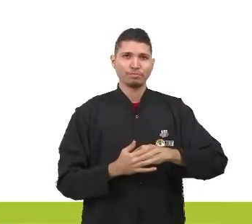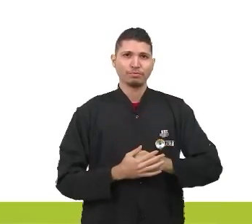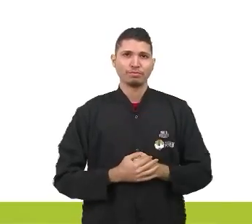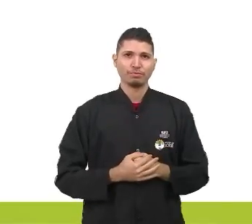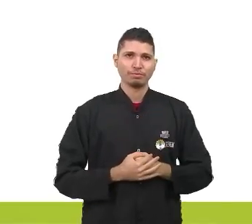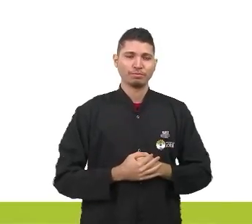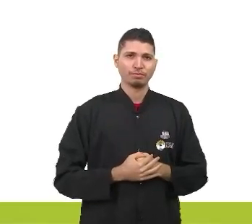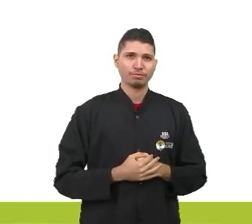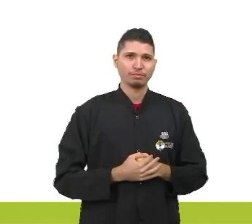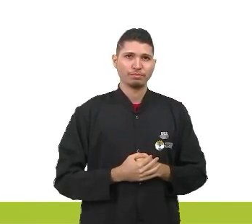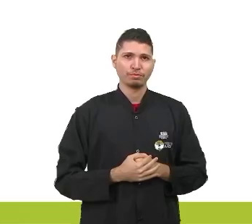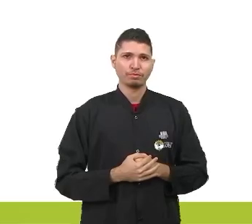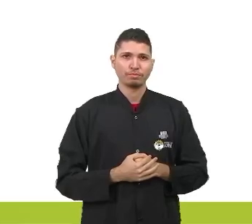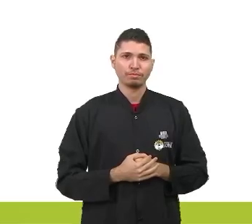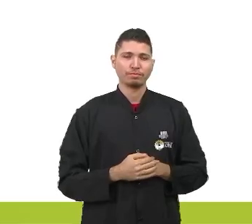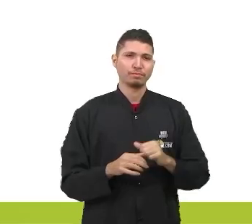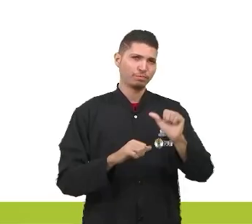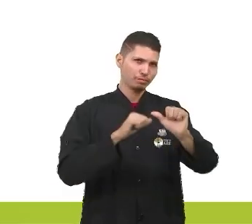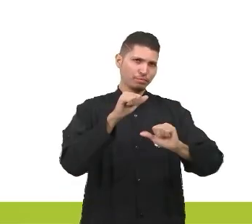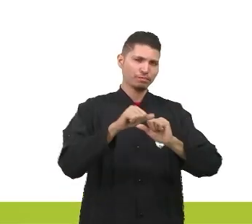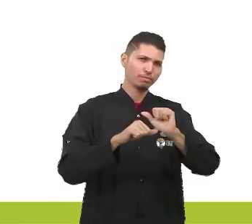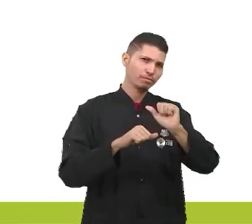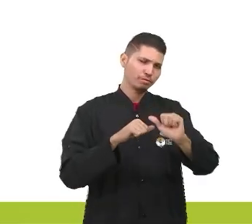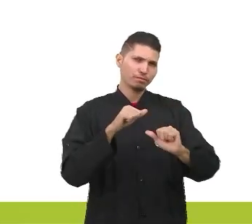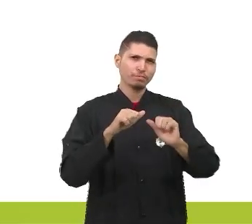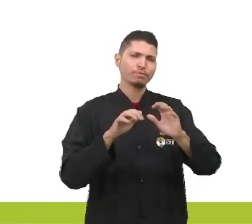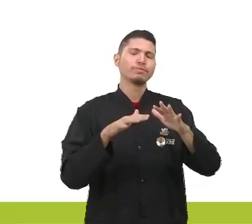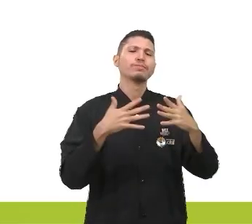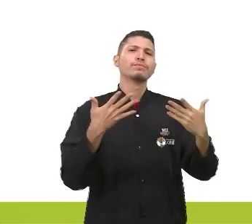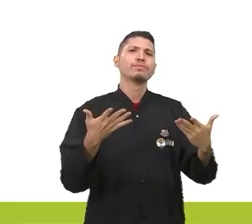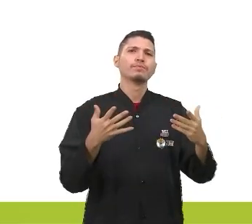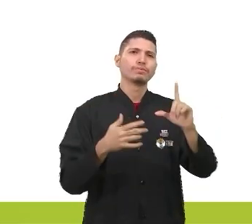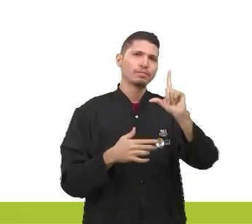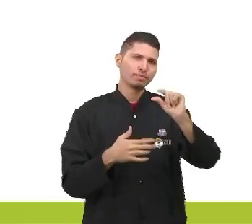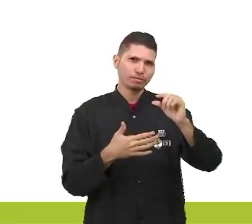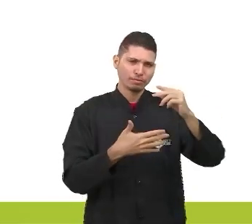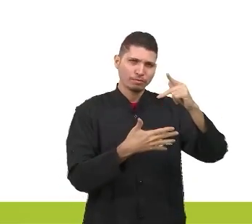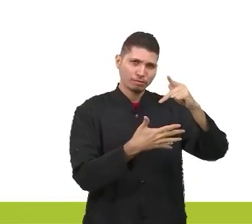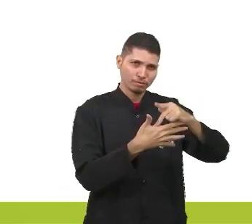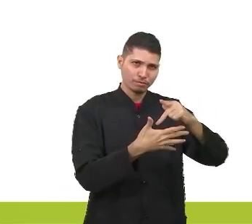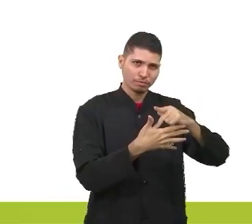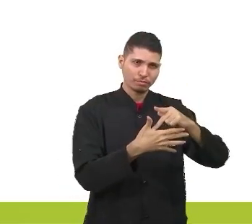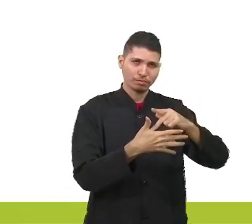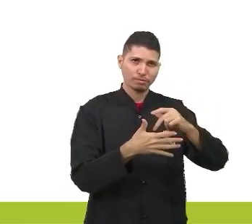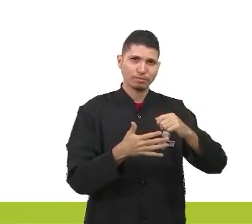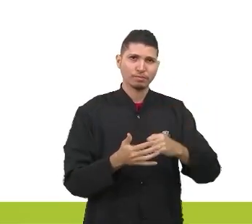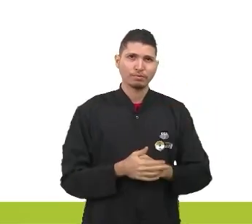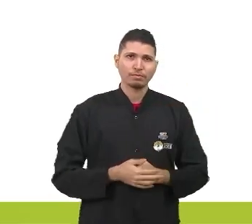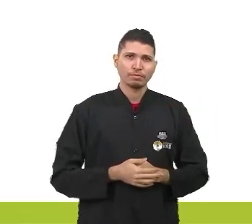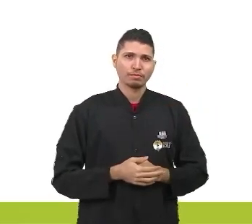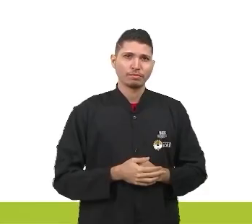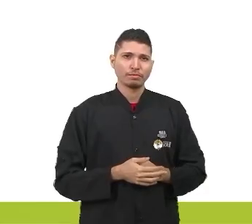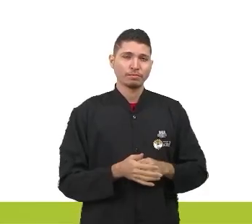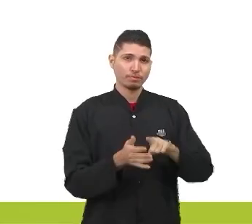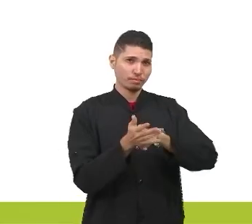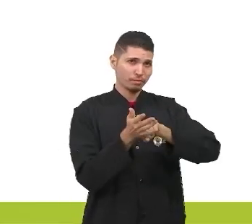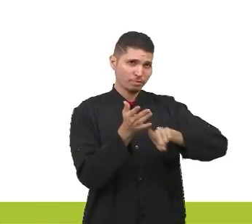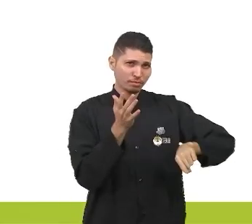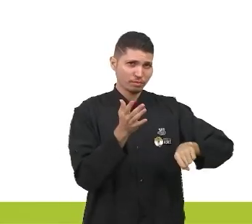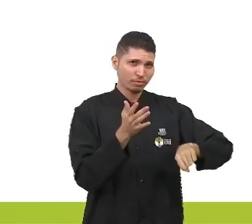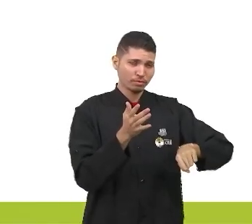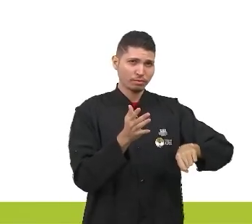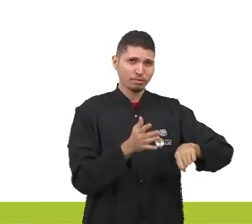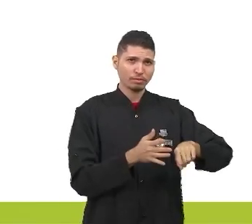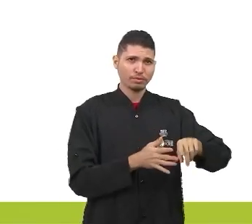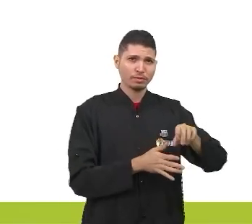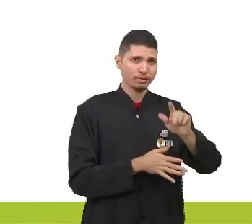Qual mutação produzirá menor proteína? Vamos por dedução. A deleção do G no códon. Eu não posso